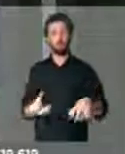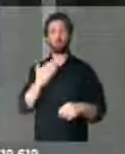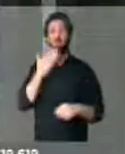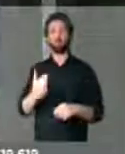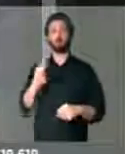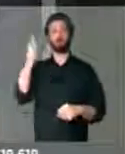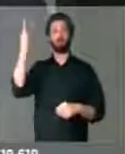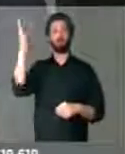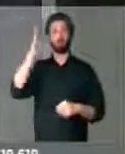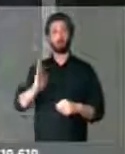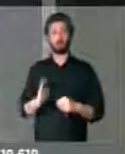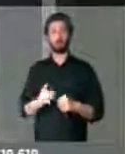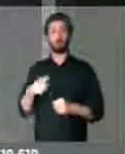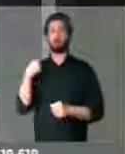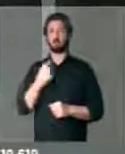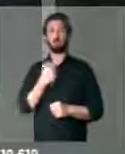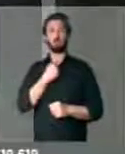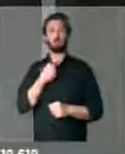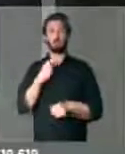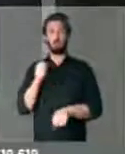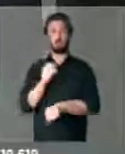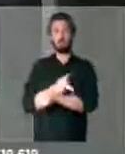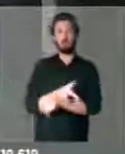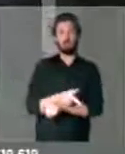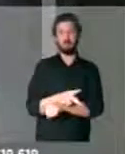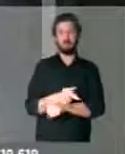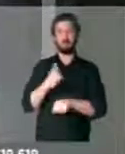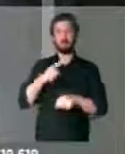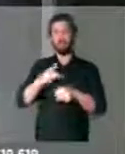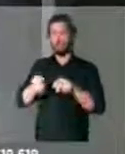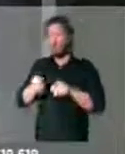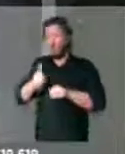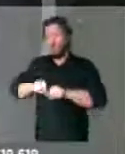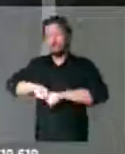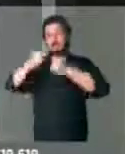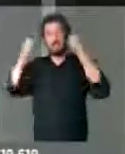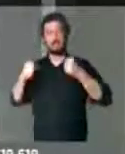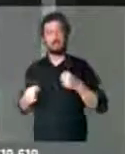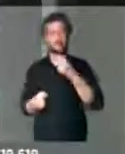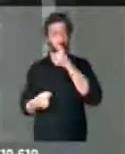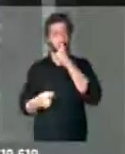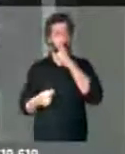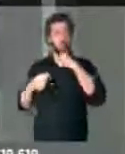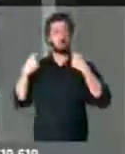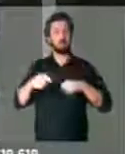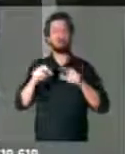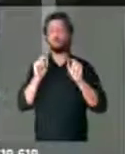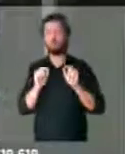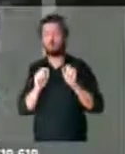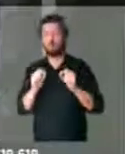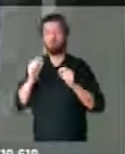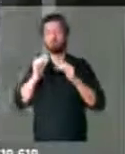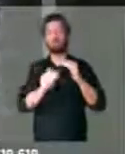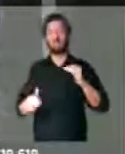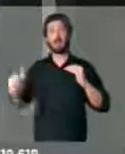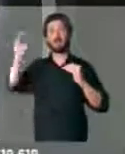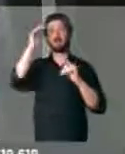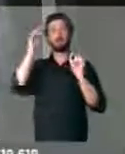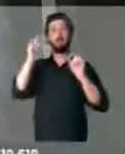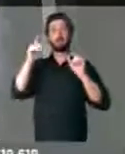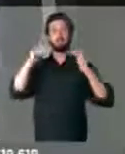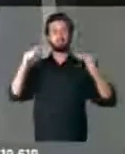futuro desse país. Não podemos ter uma Previdência que está à beira da falência, que precisamos ter, acima de tudo,